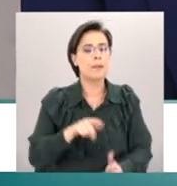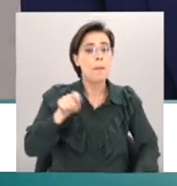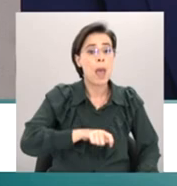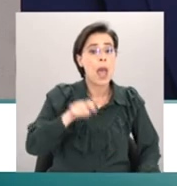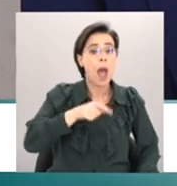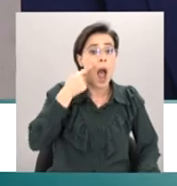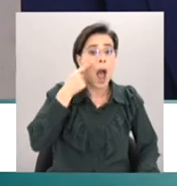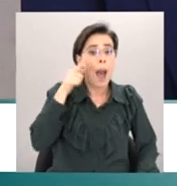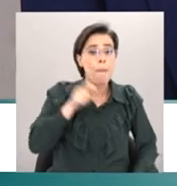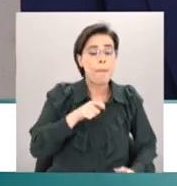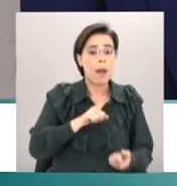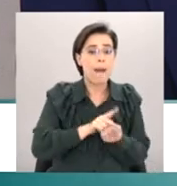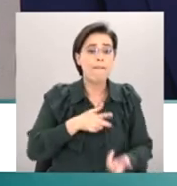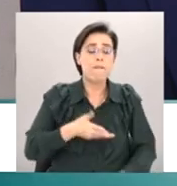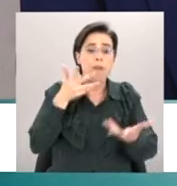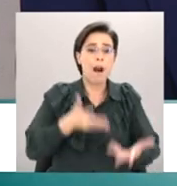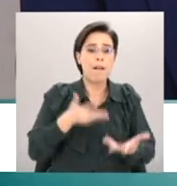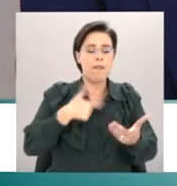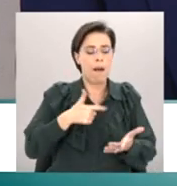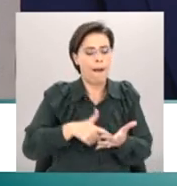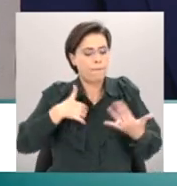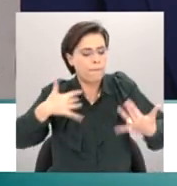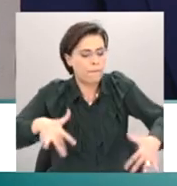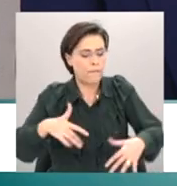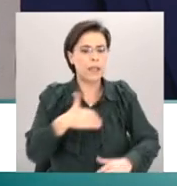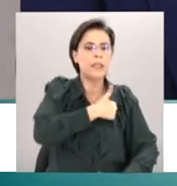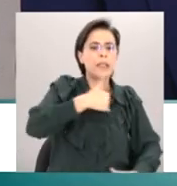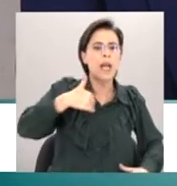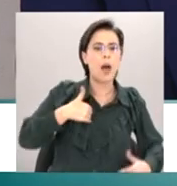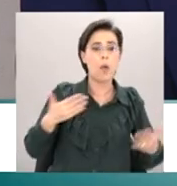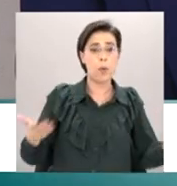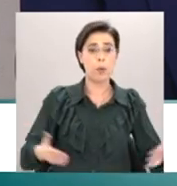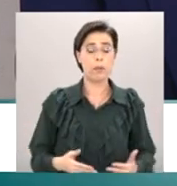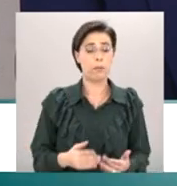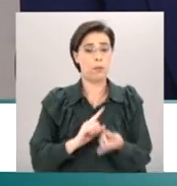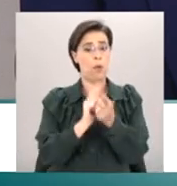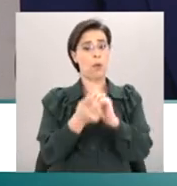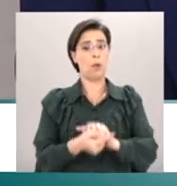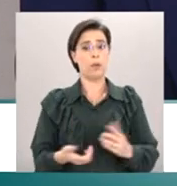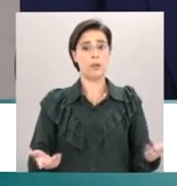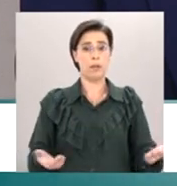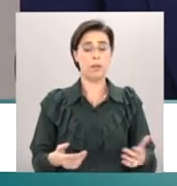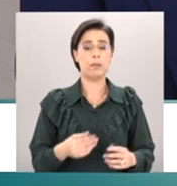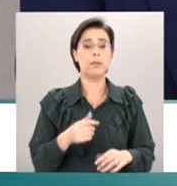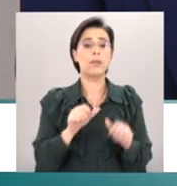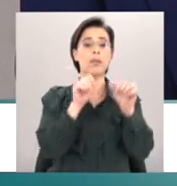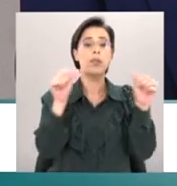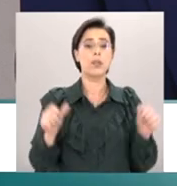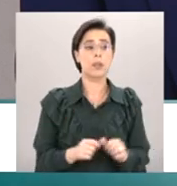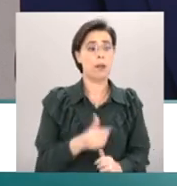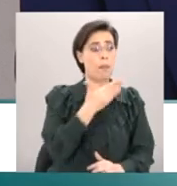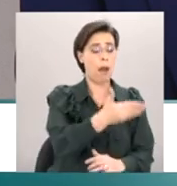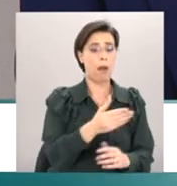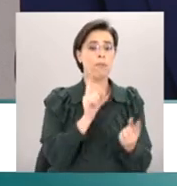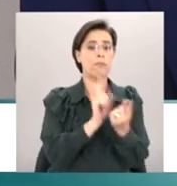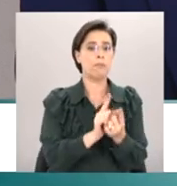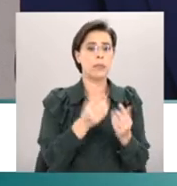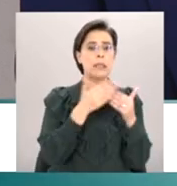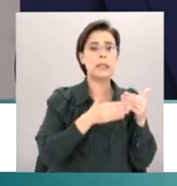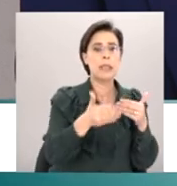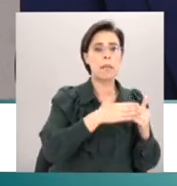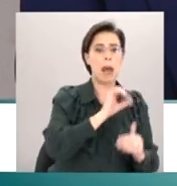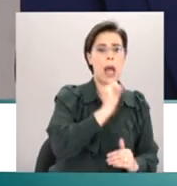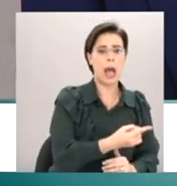meses para ser atendido por qualquer necessidade de saúde que tem em vez de recolher um sistema ou pode ser atendido em